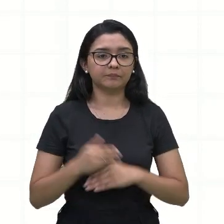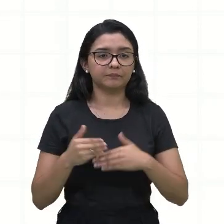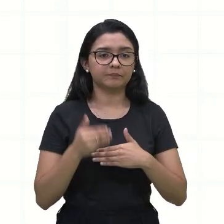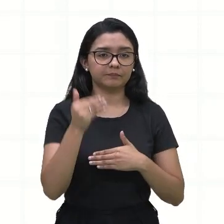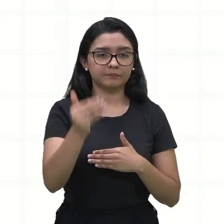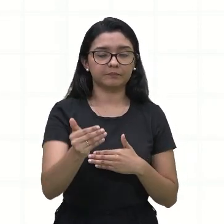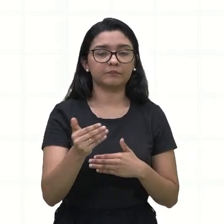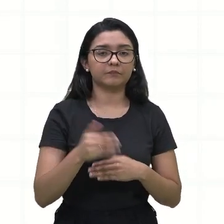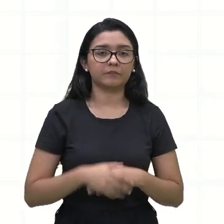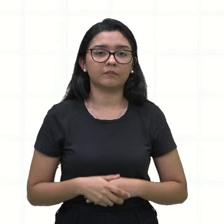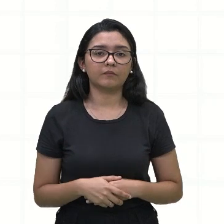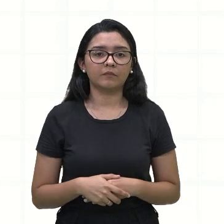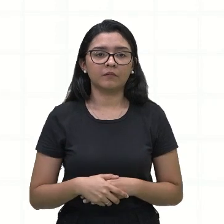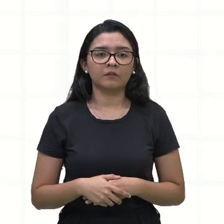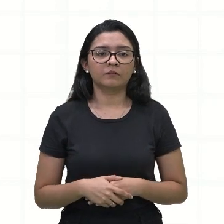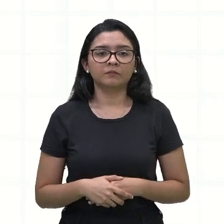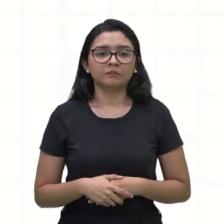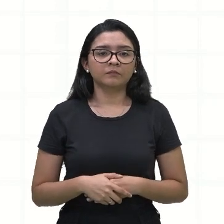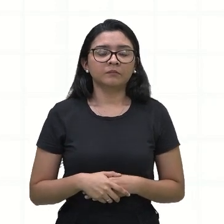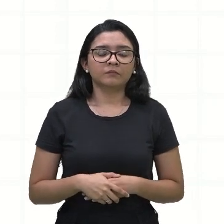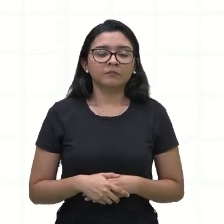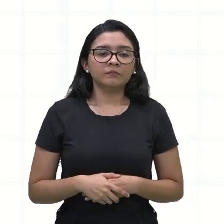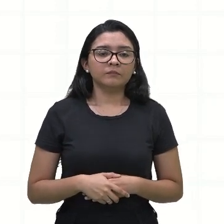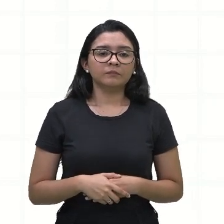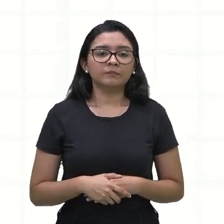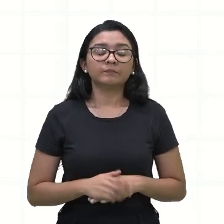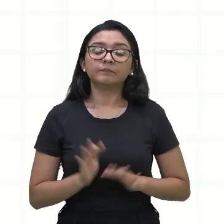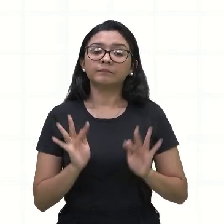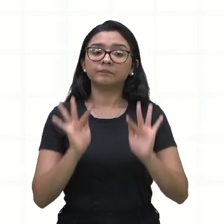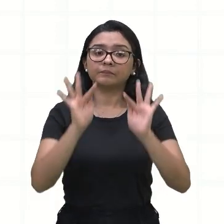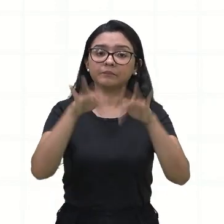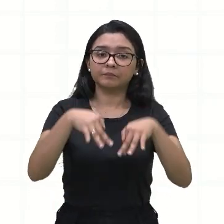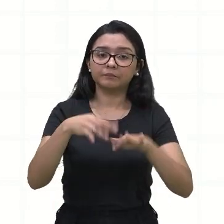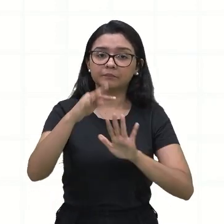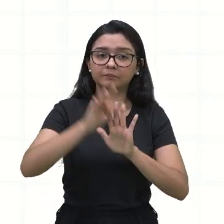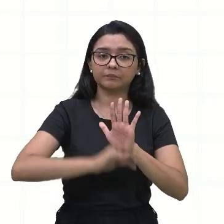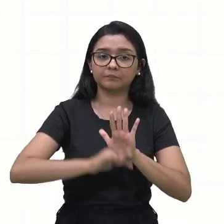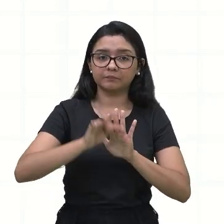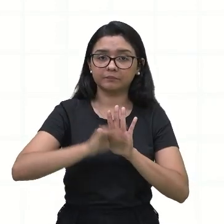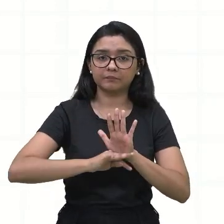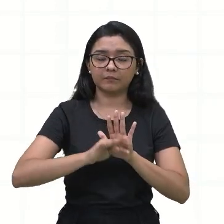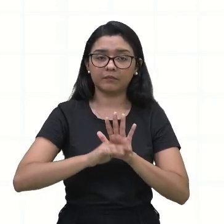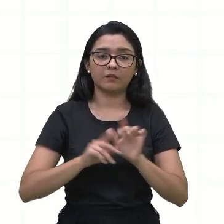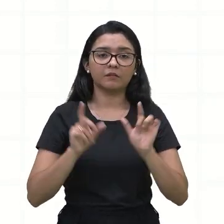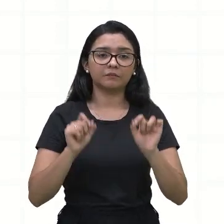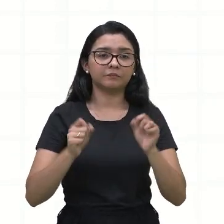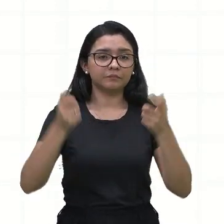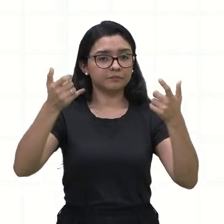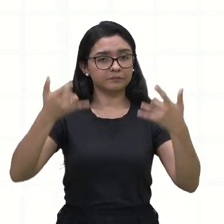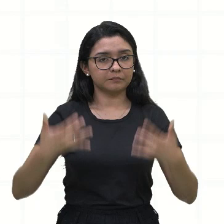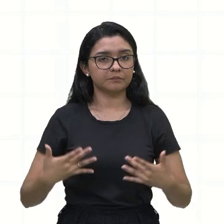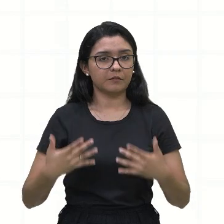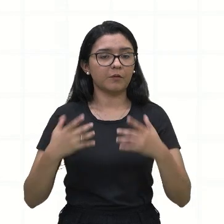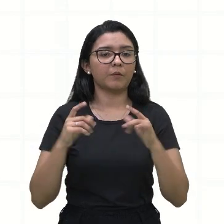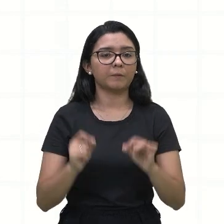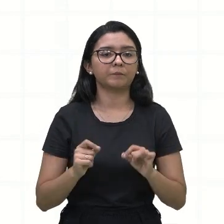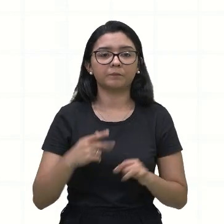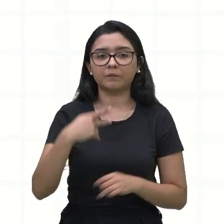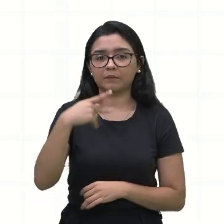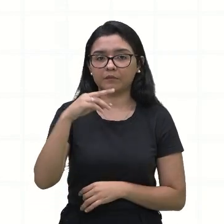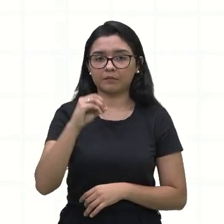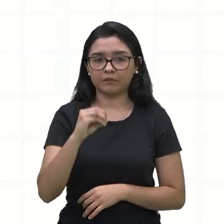só. Aí, para encerrar, concluir, ele vai trazer aqui, ó,